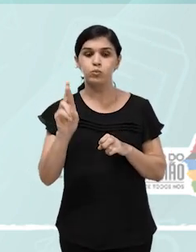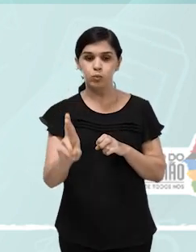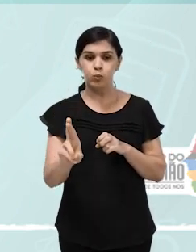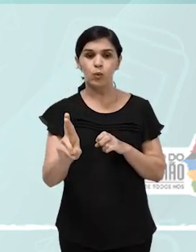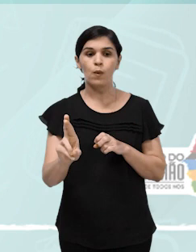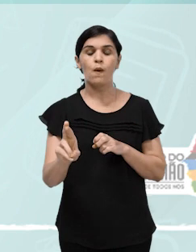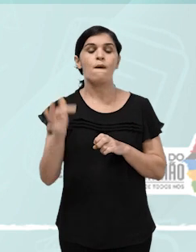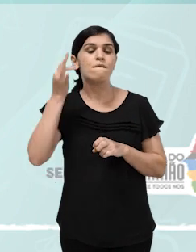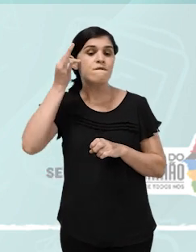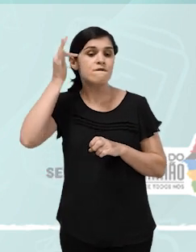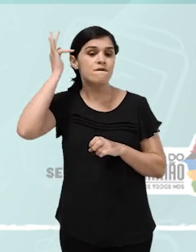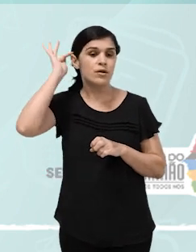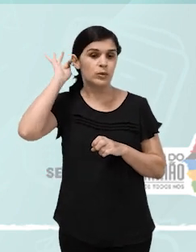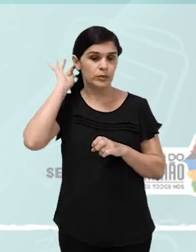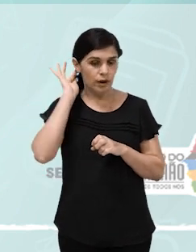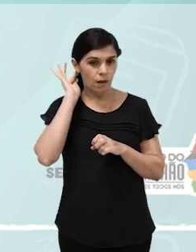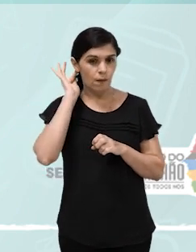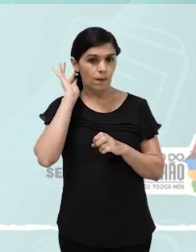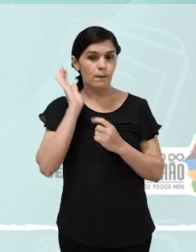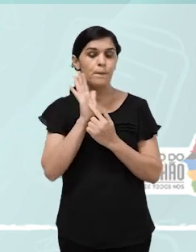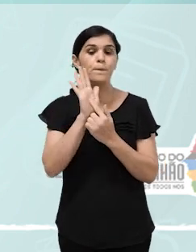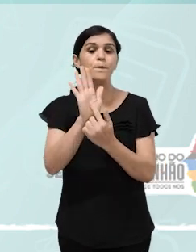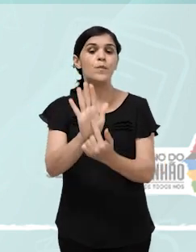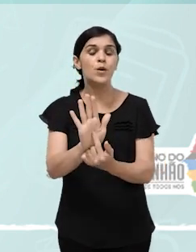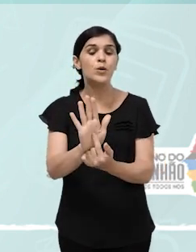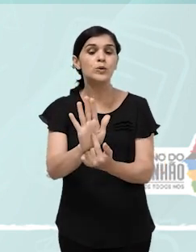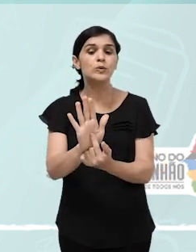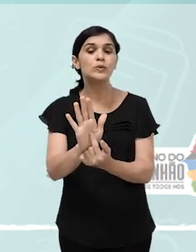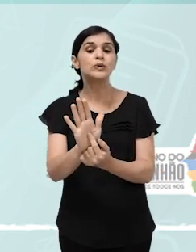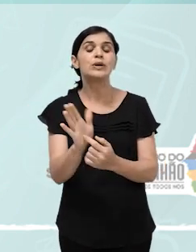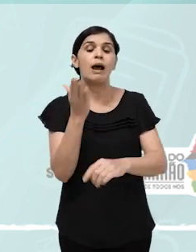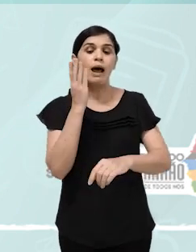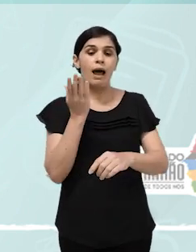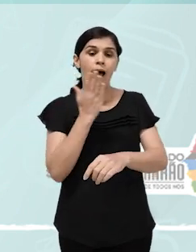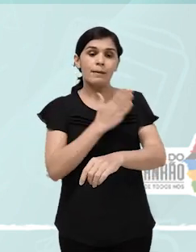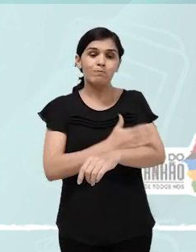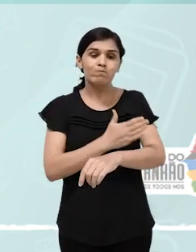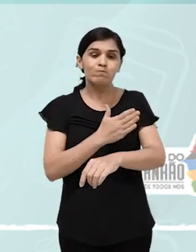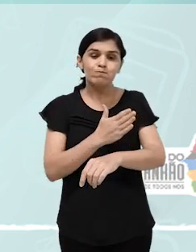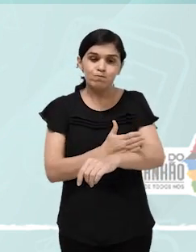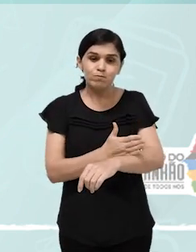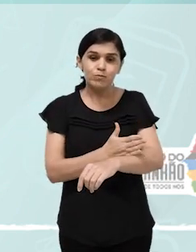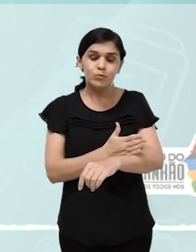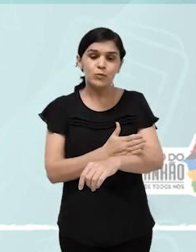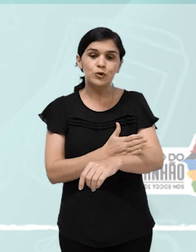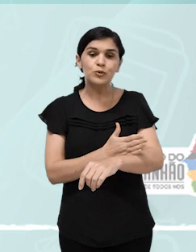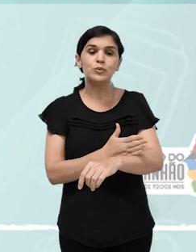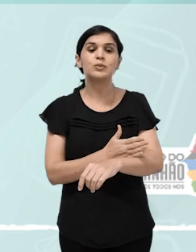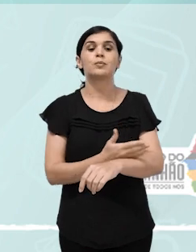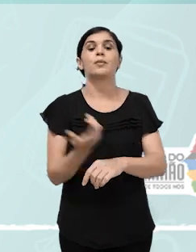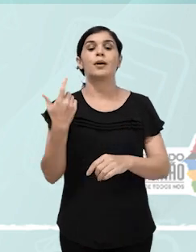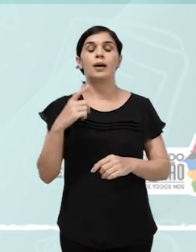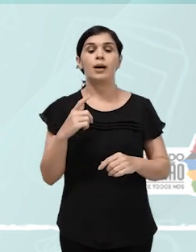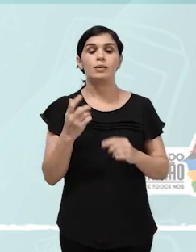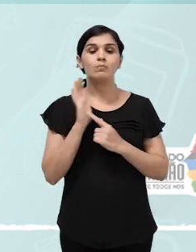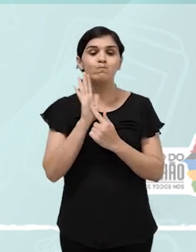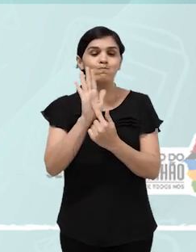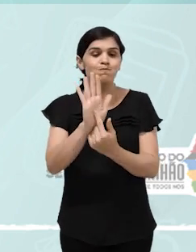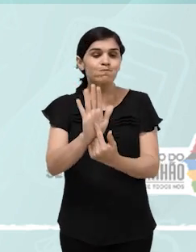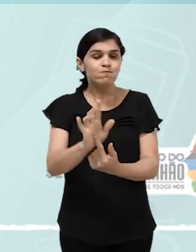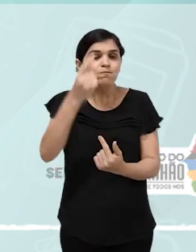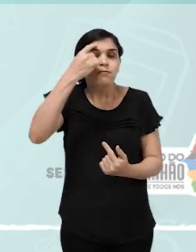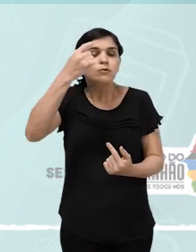remete o leitor à Idade Média. Nele, assim como nas cantigas de amor, a ideia de poder retoma o conceito